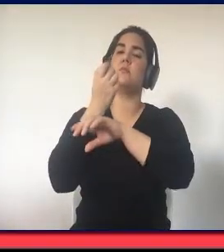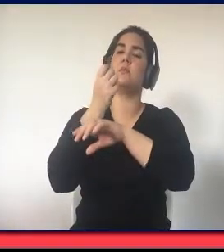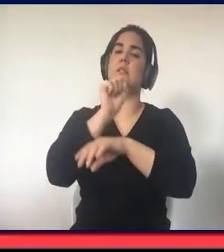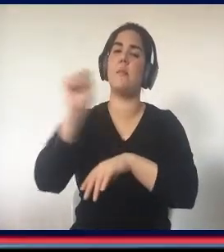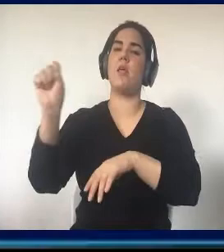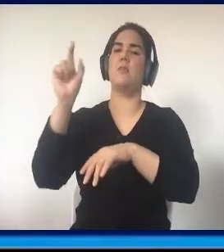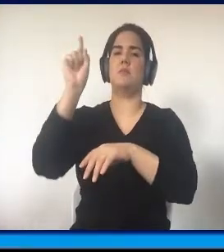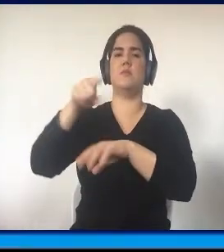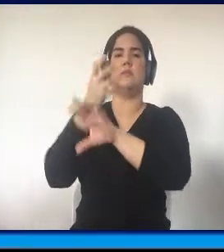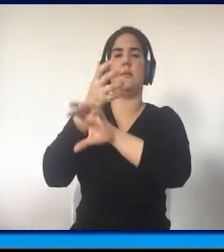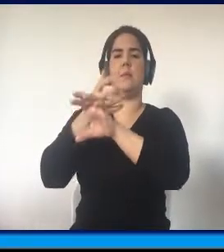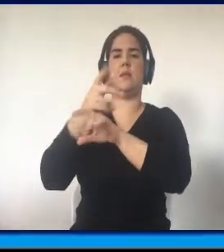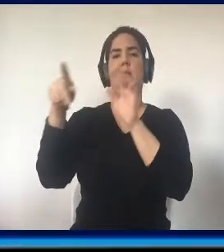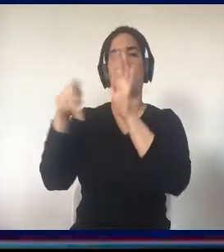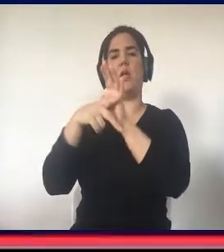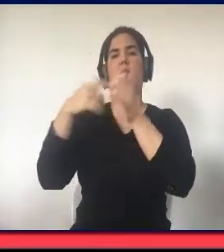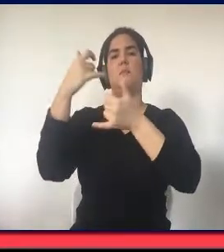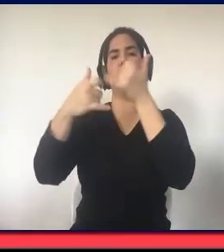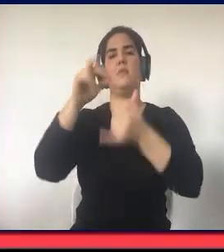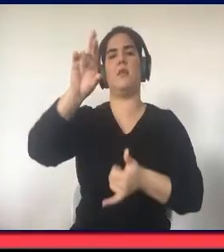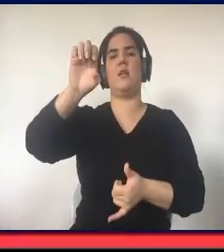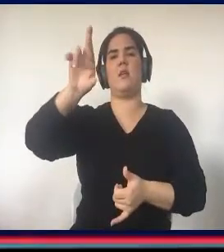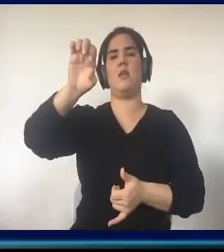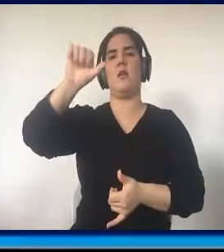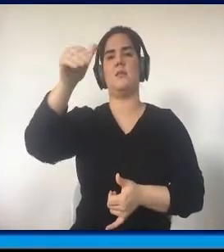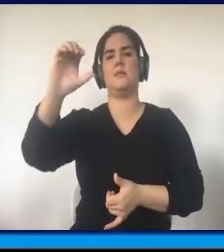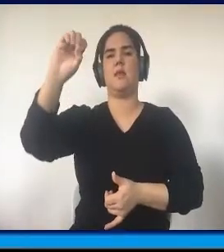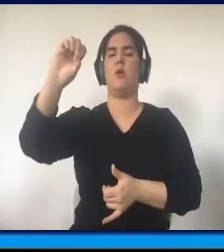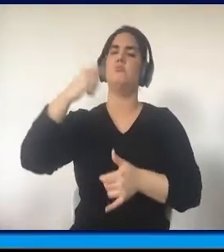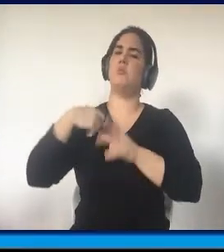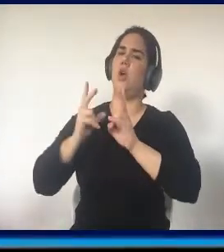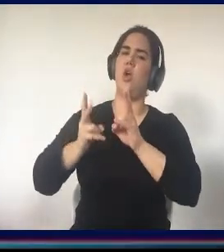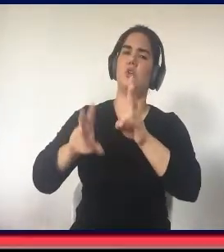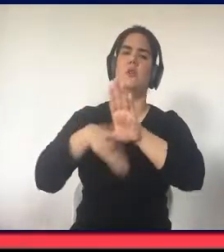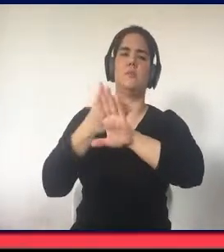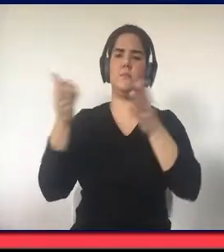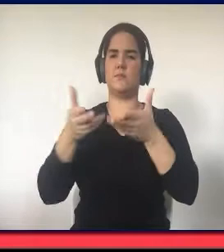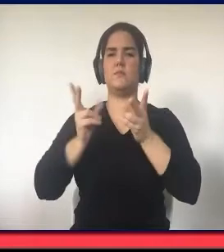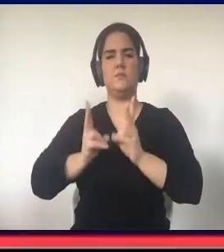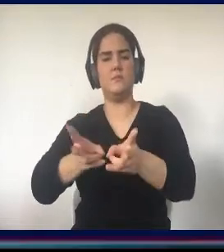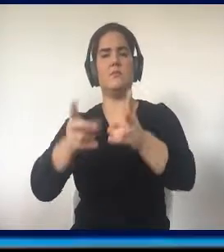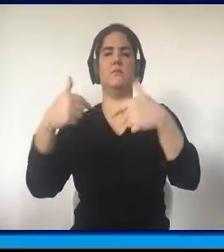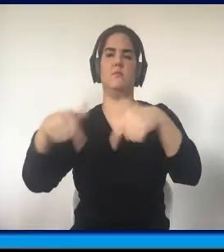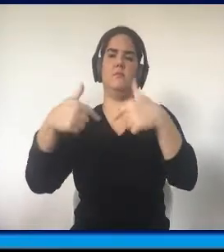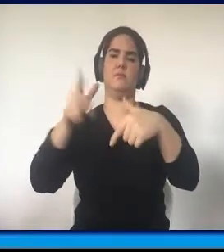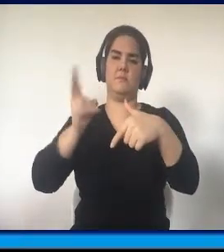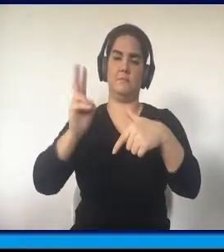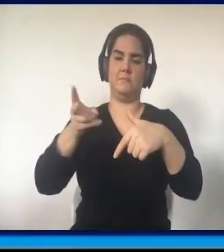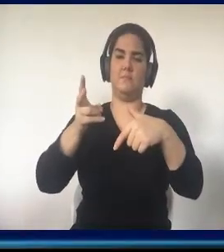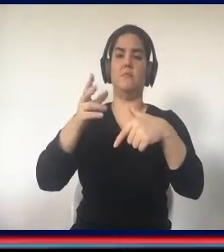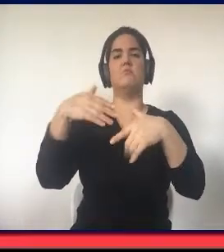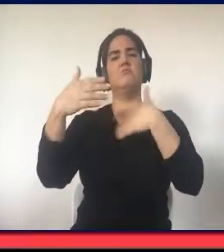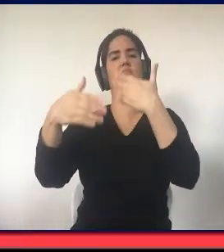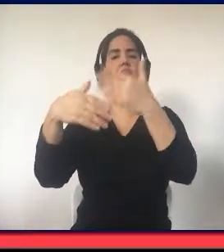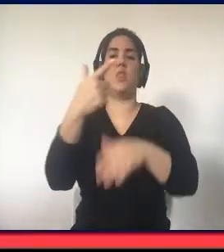da disciplina de recreação. Continuo até hoje nas várias áreas possíveis. E aí, em 2011, eu dei essa palestra.